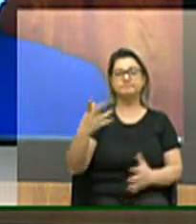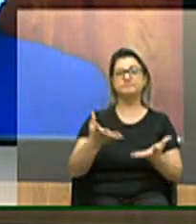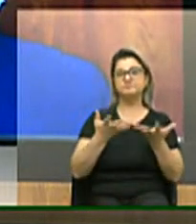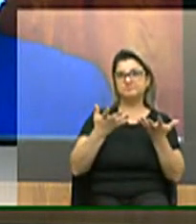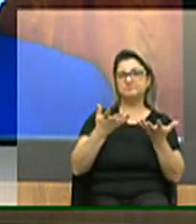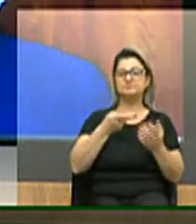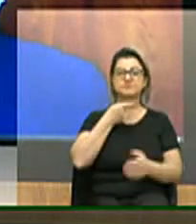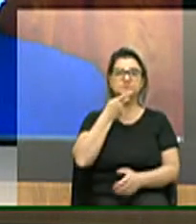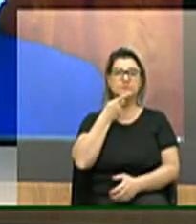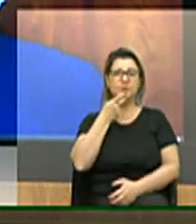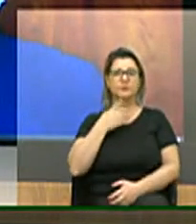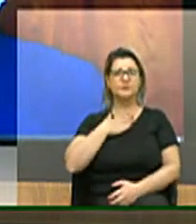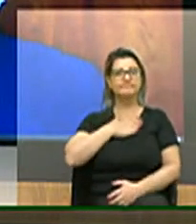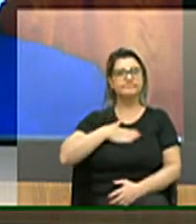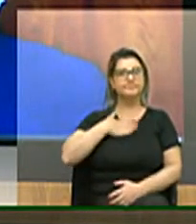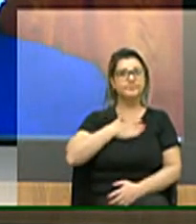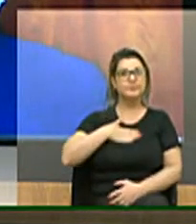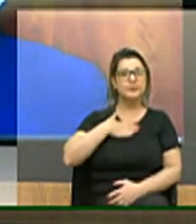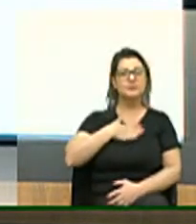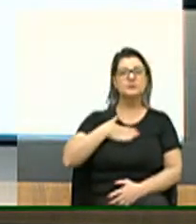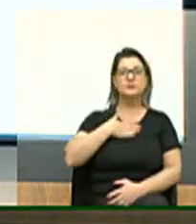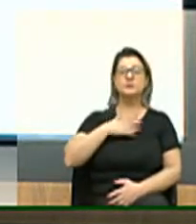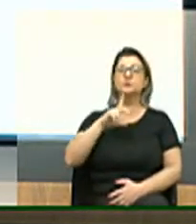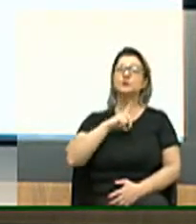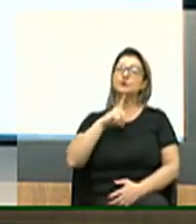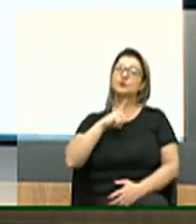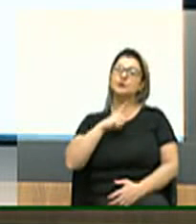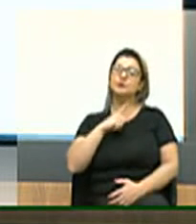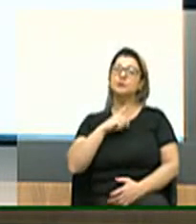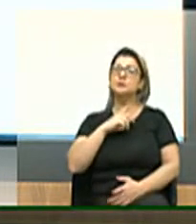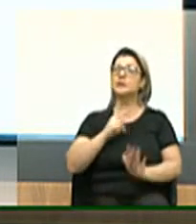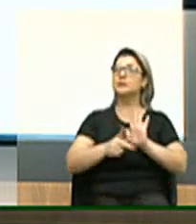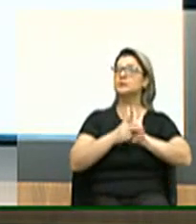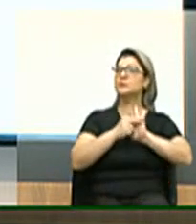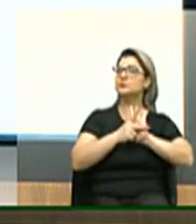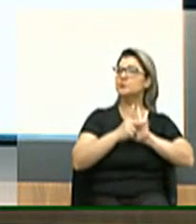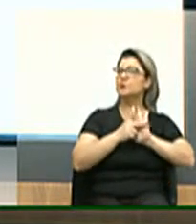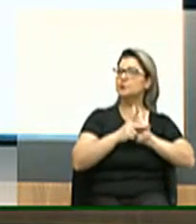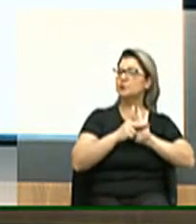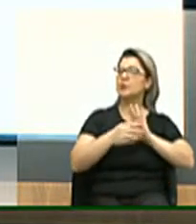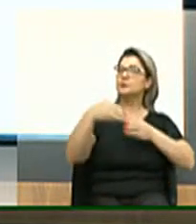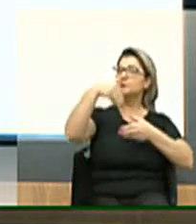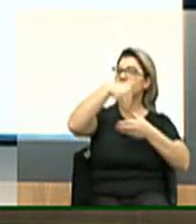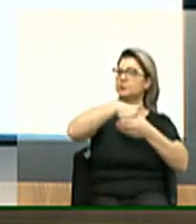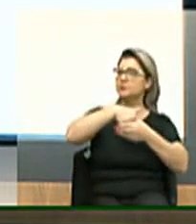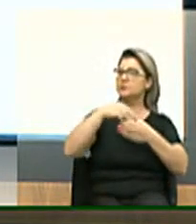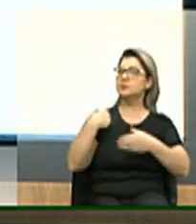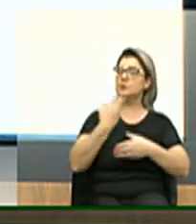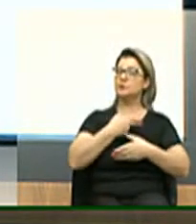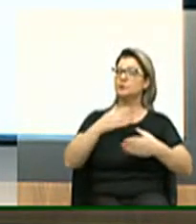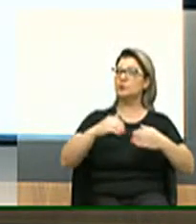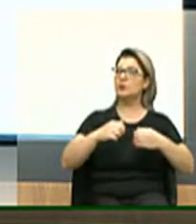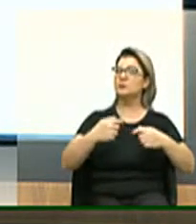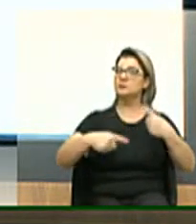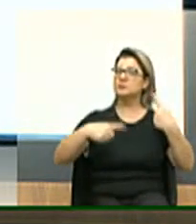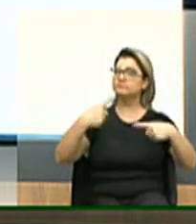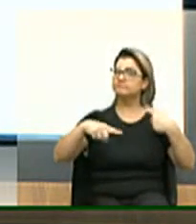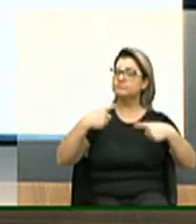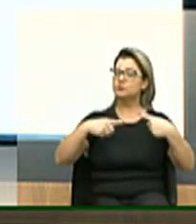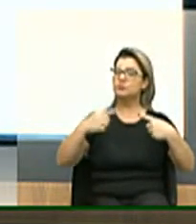dizer da minha satisfação de ter esse projeto em votação no nosso plenário de hoje, na nossa